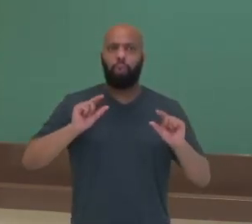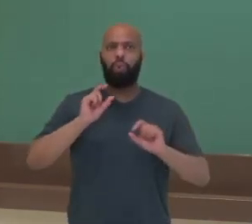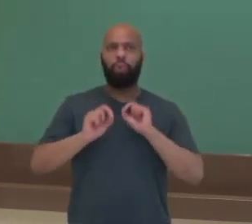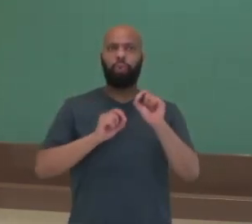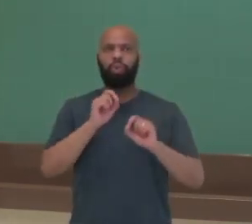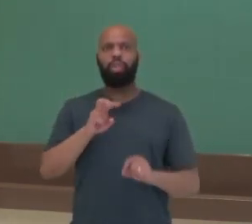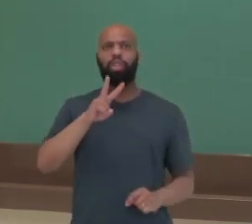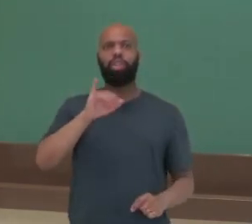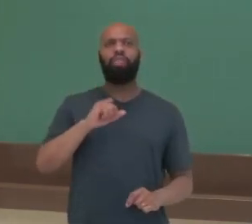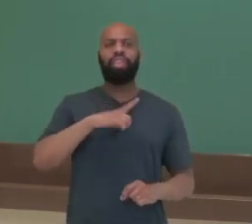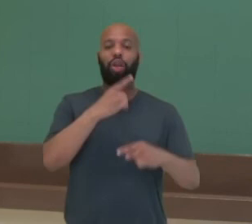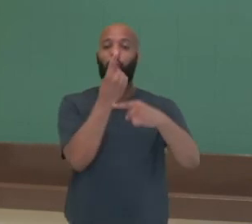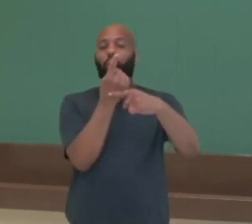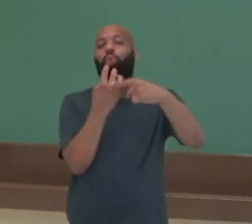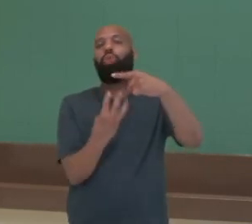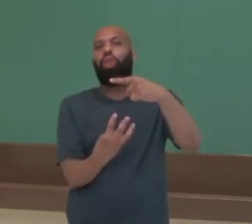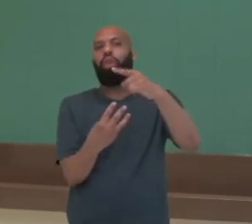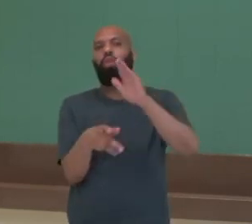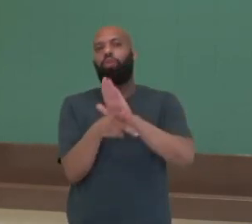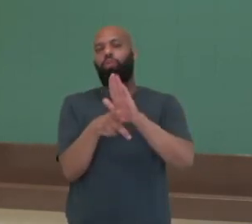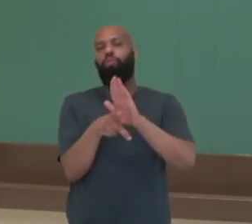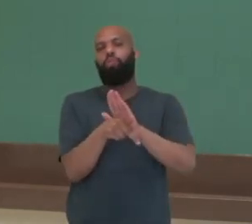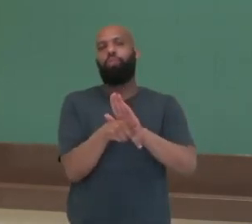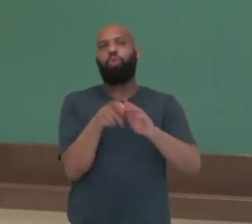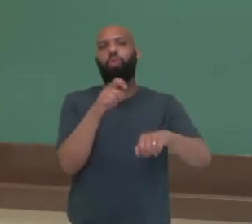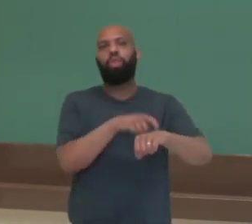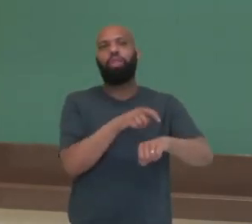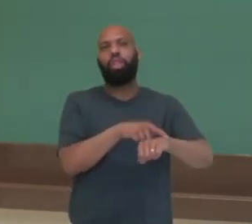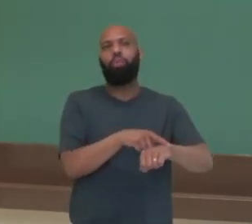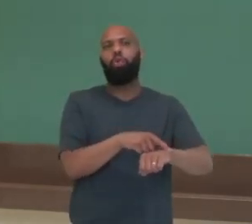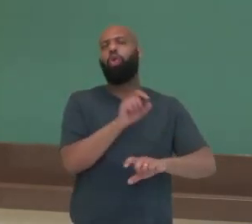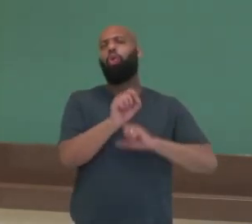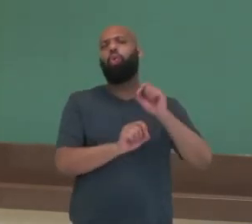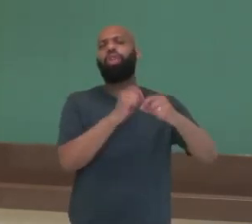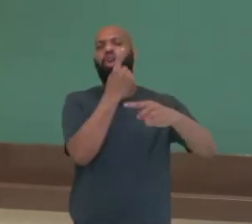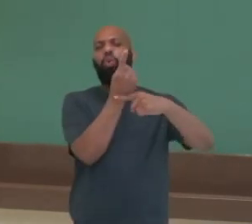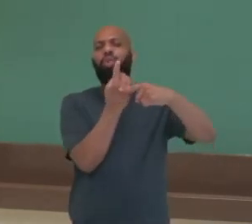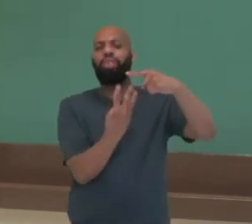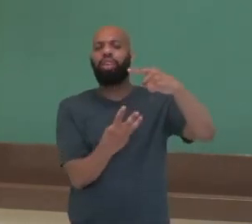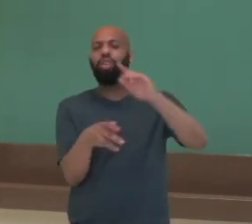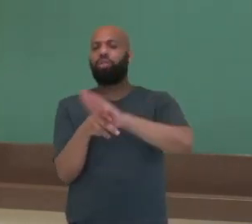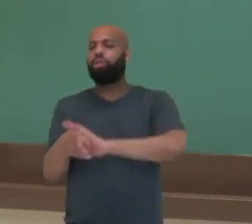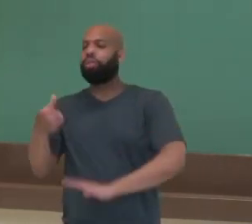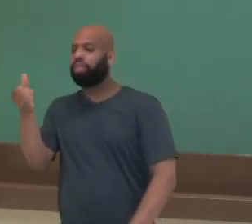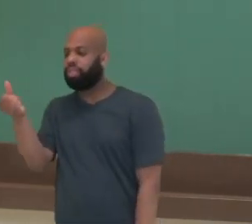ser a terça parte aqui de 6, né? Qual que vai ser a terça parte de 6?